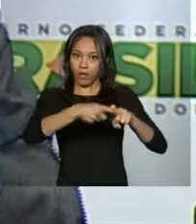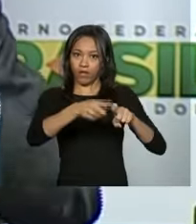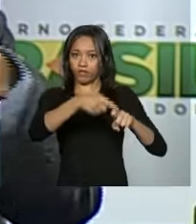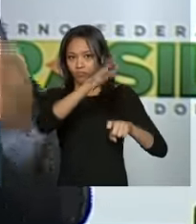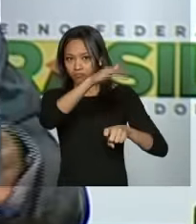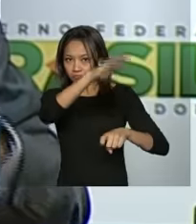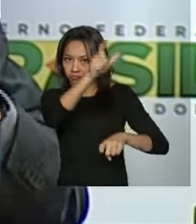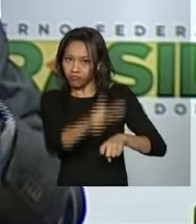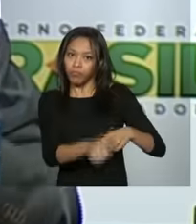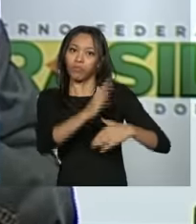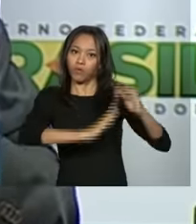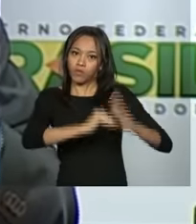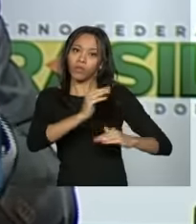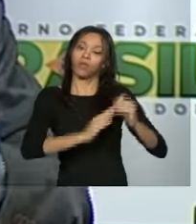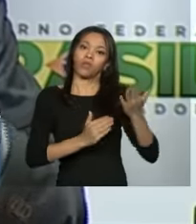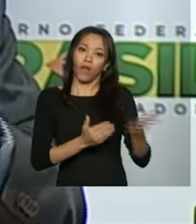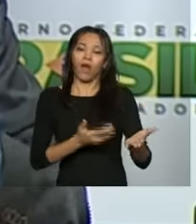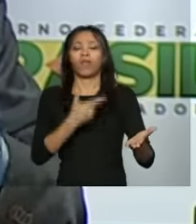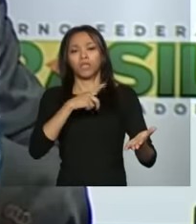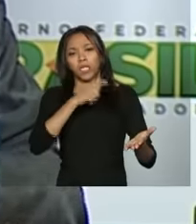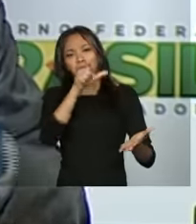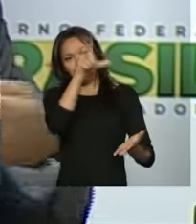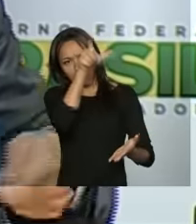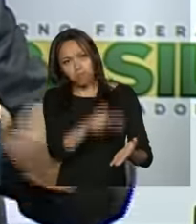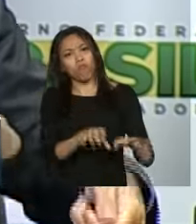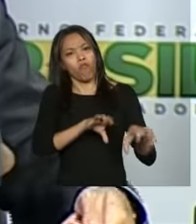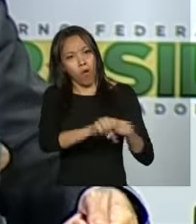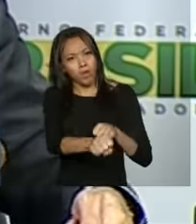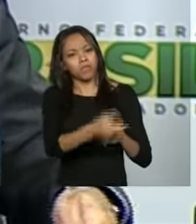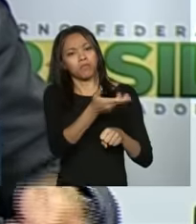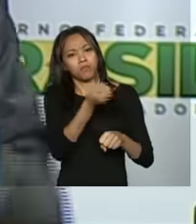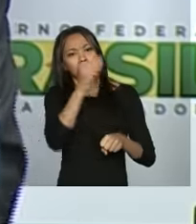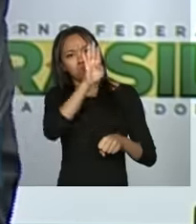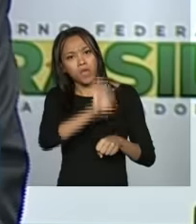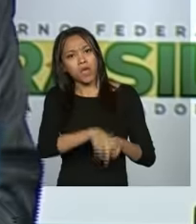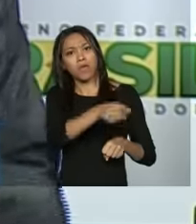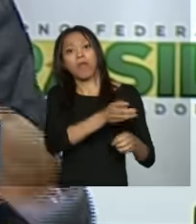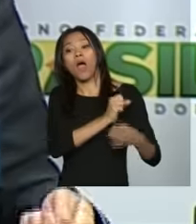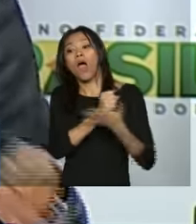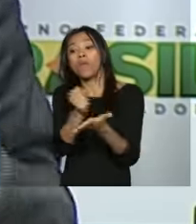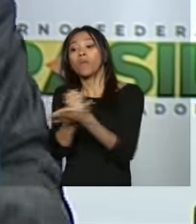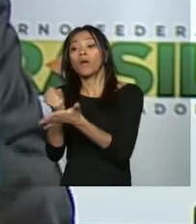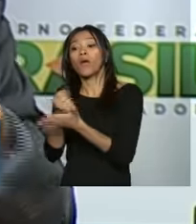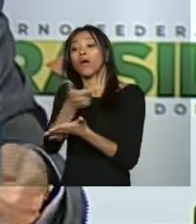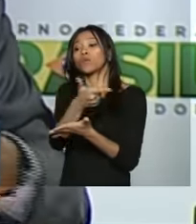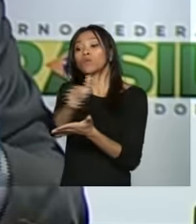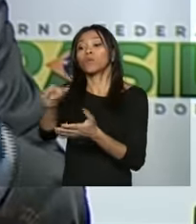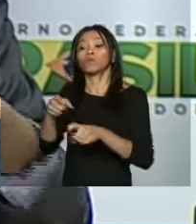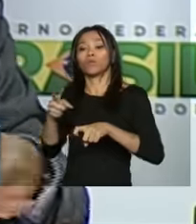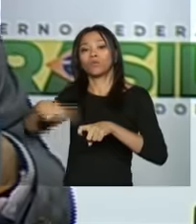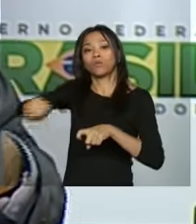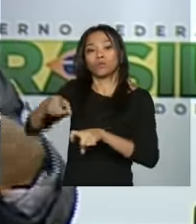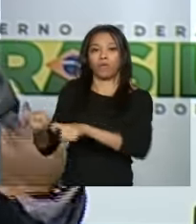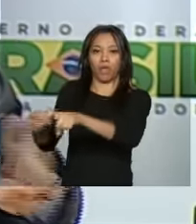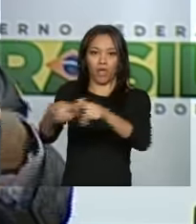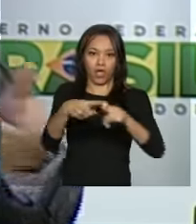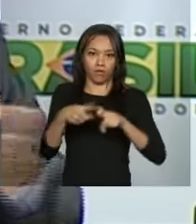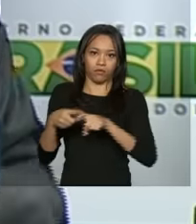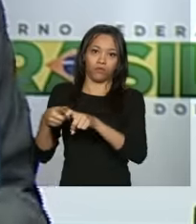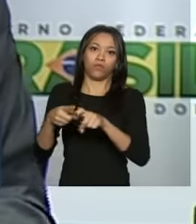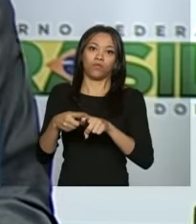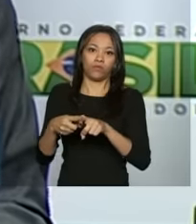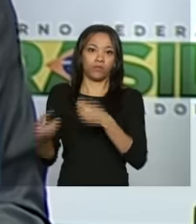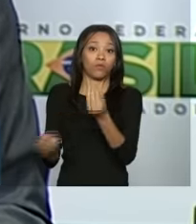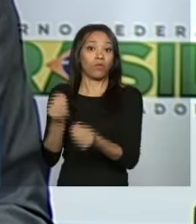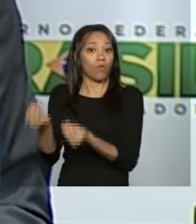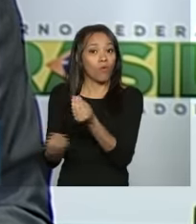ferramentas e com a formação especializada Para apoiar os cirurgiões os médicos o especialista na implantação